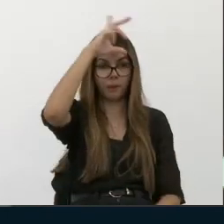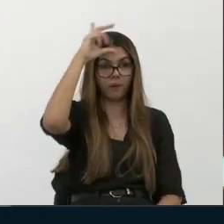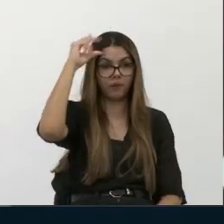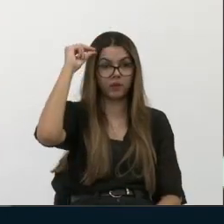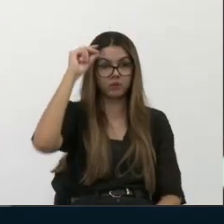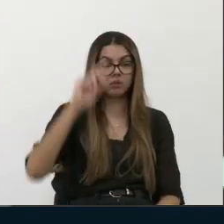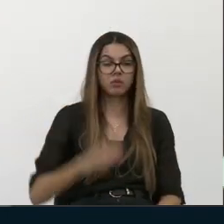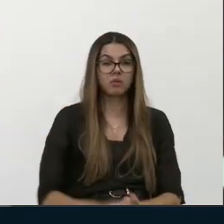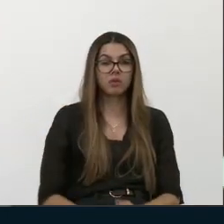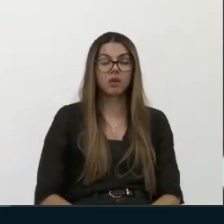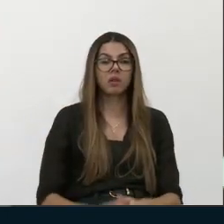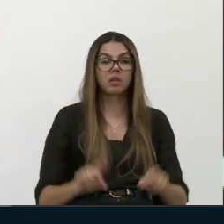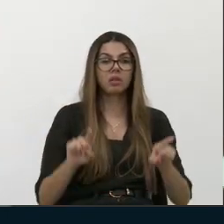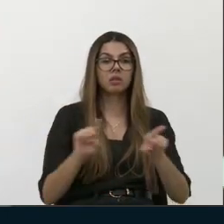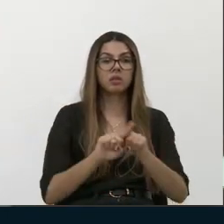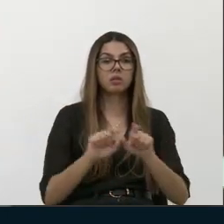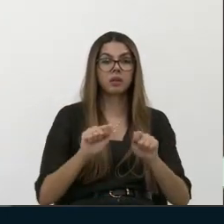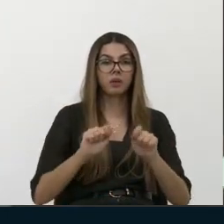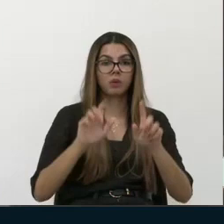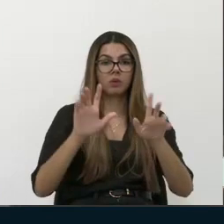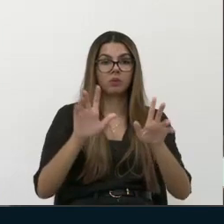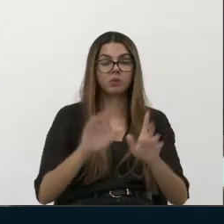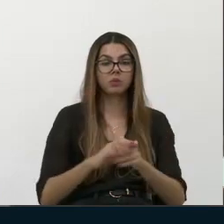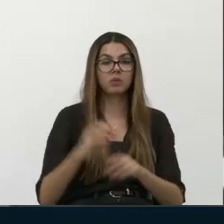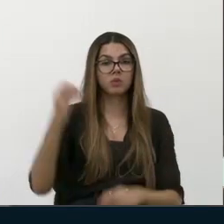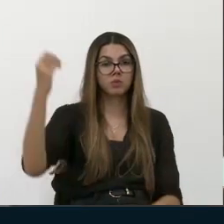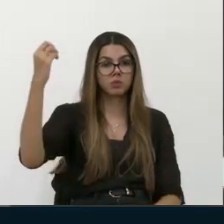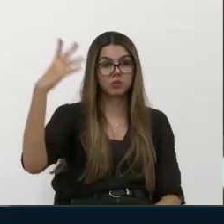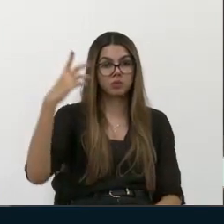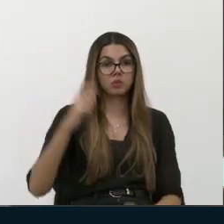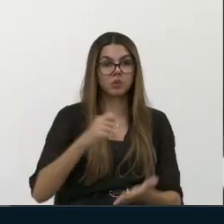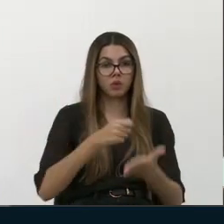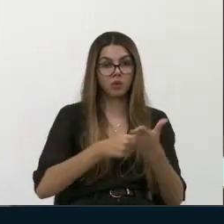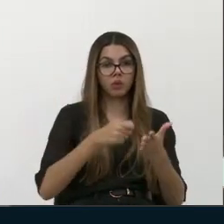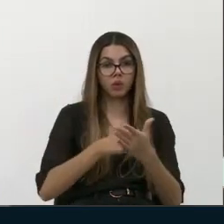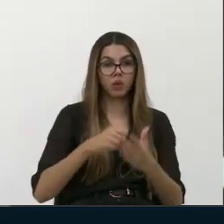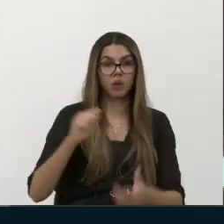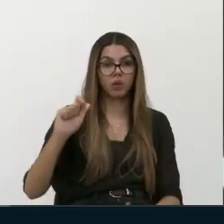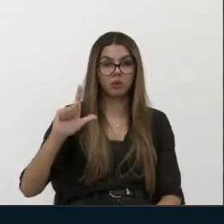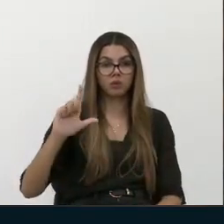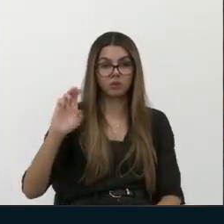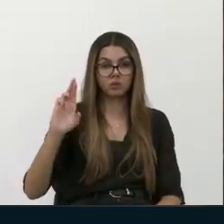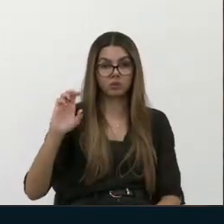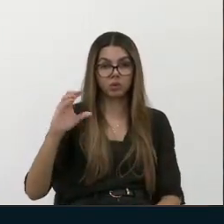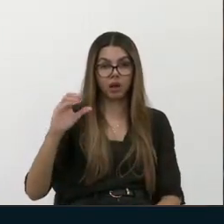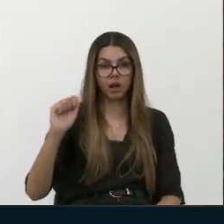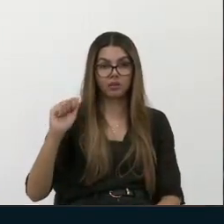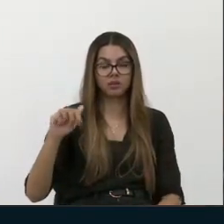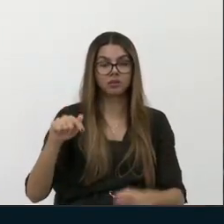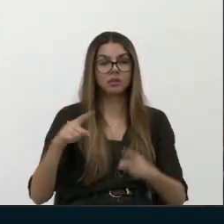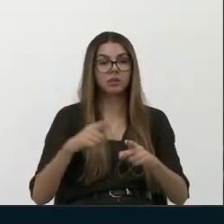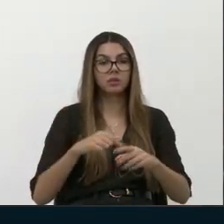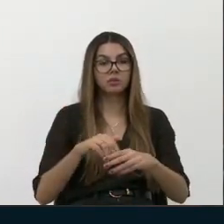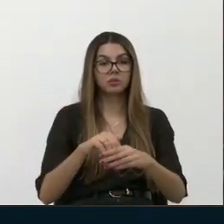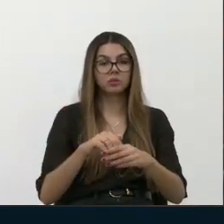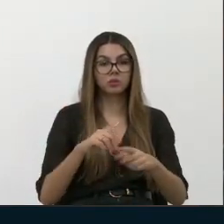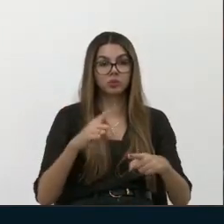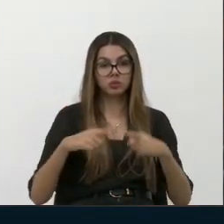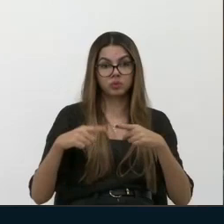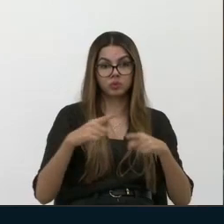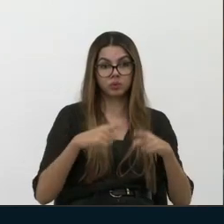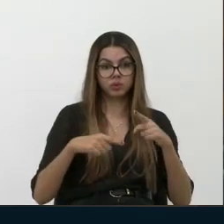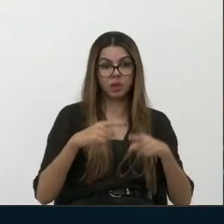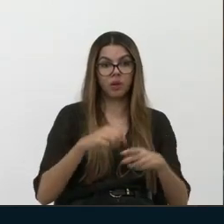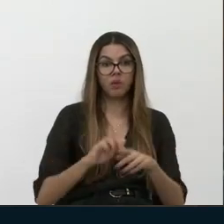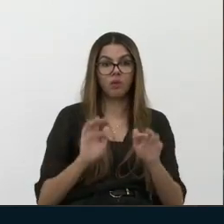consórcio Guarulhos Luz. Autor, vereador Lucas Sanches. Em discussão.